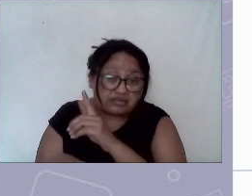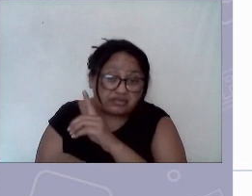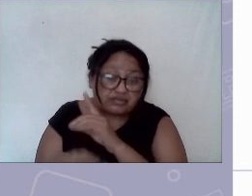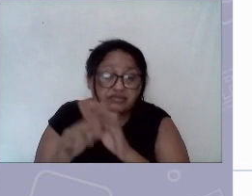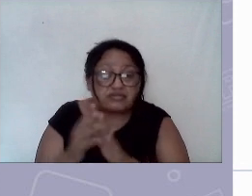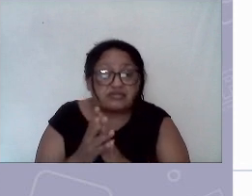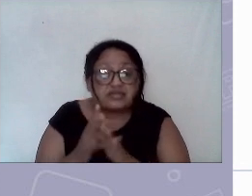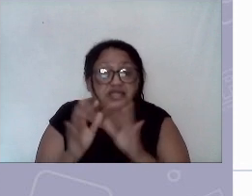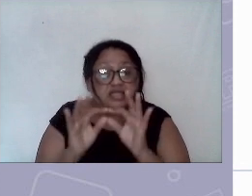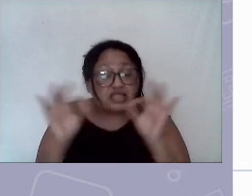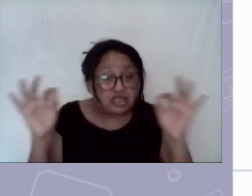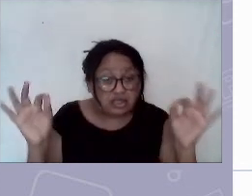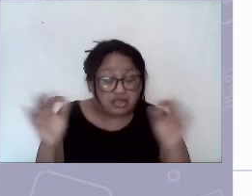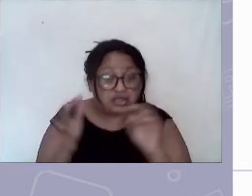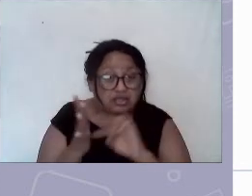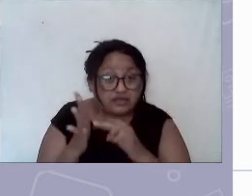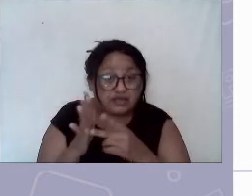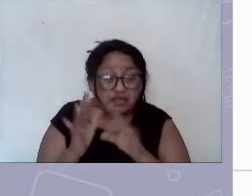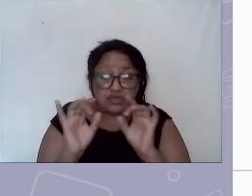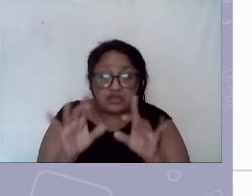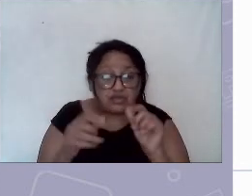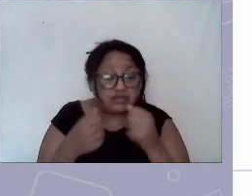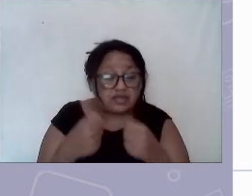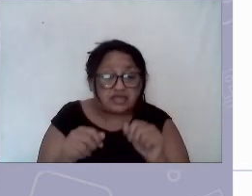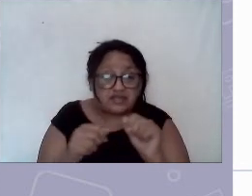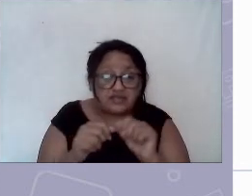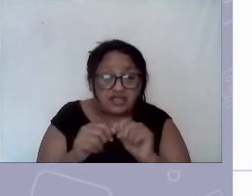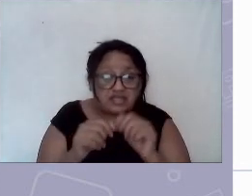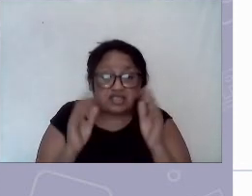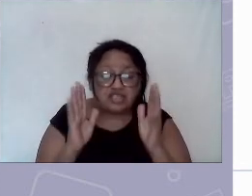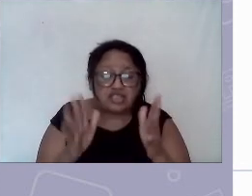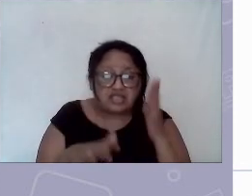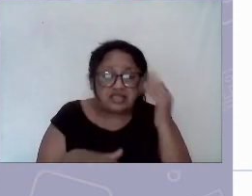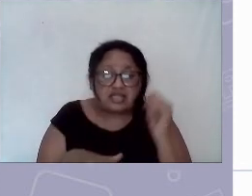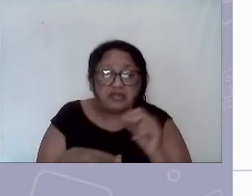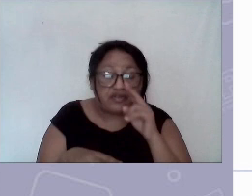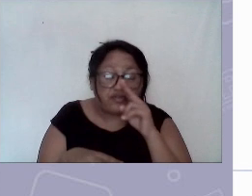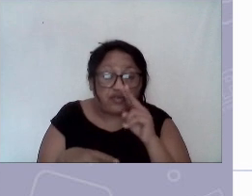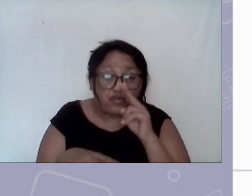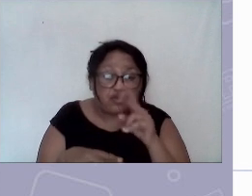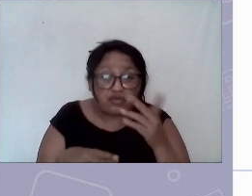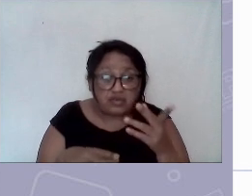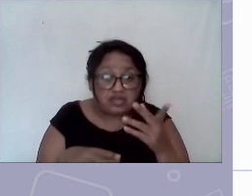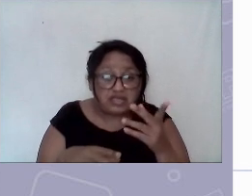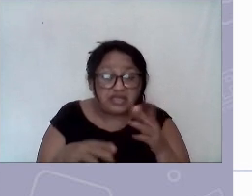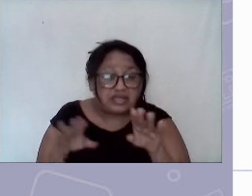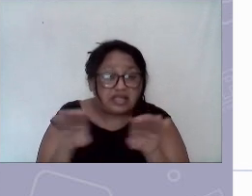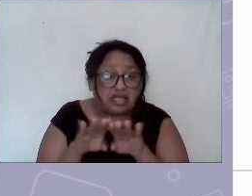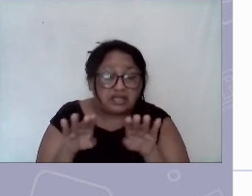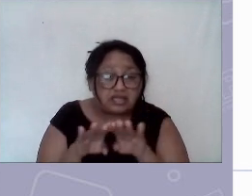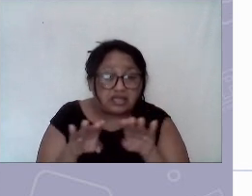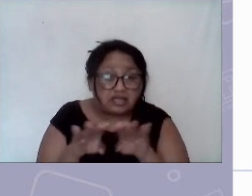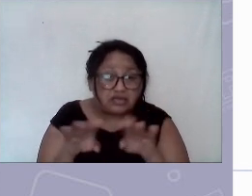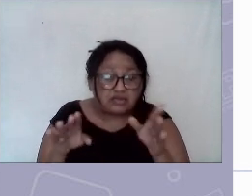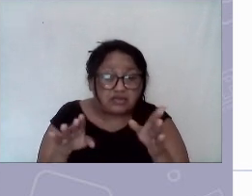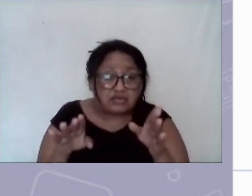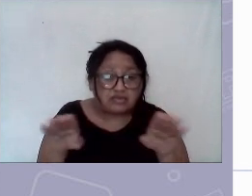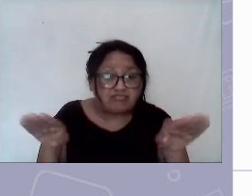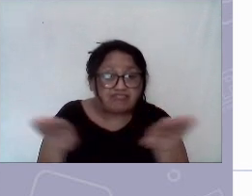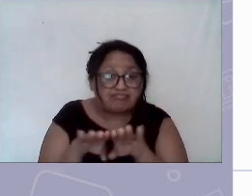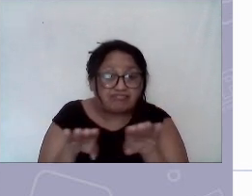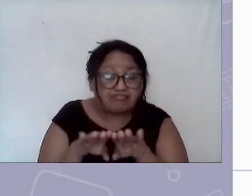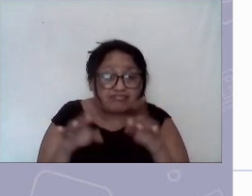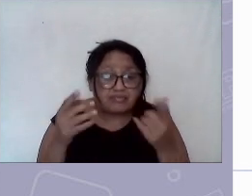então a gente só precisa fazer esse cálculo a gente já conhece a força de atrito que a gente calculou ela vale